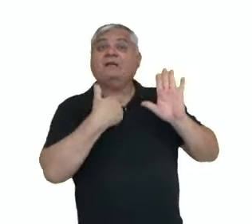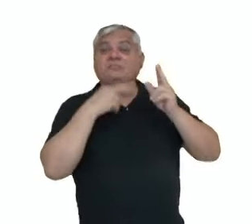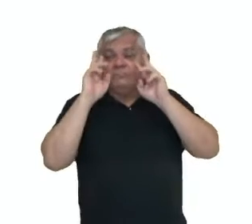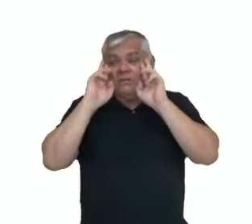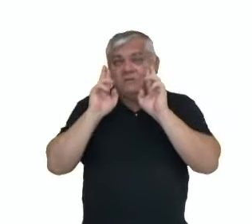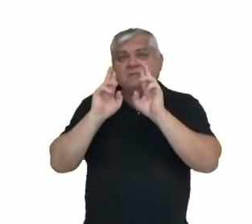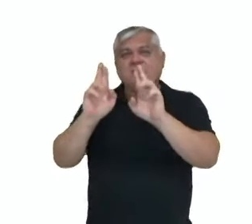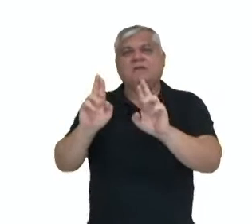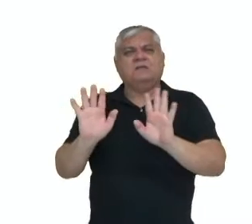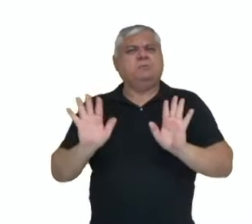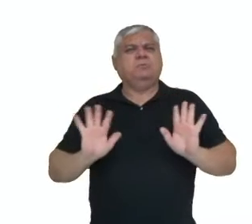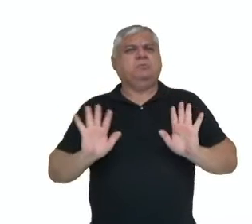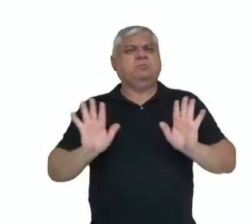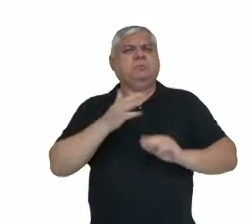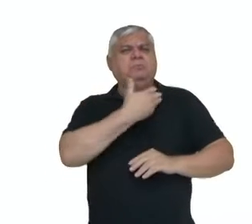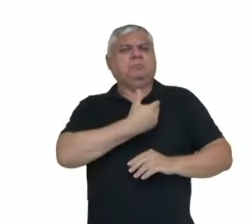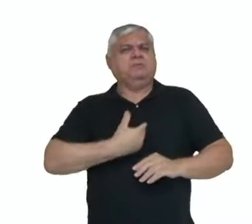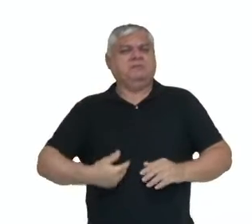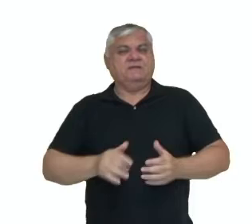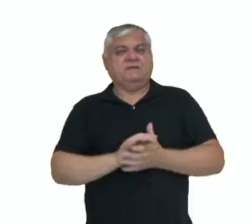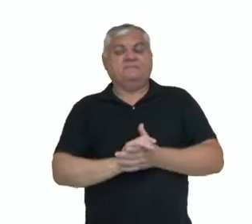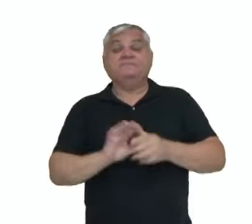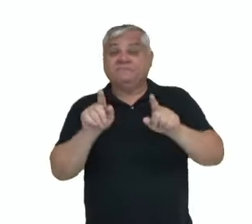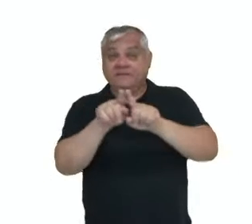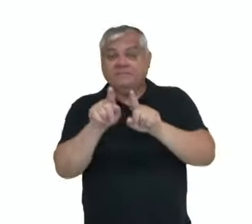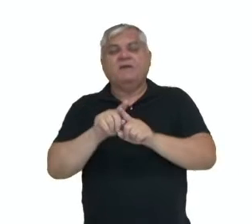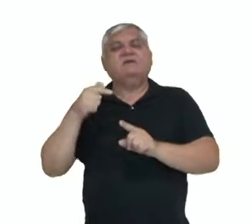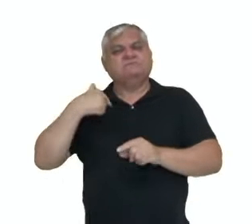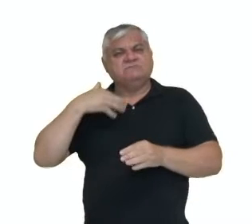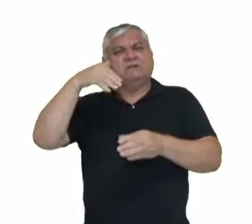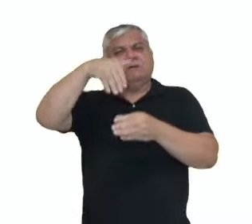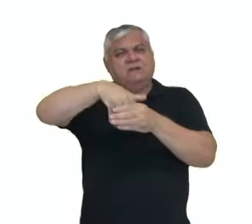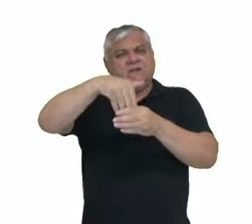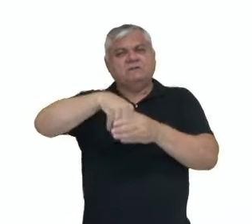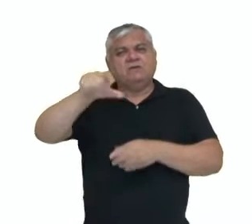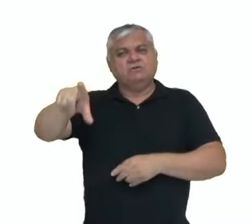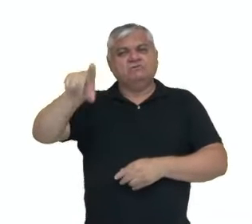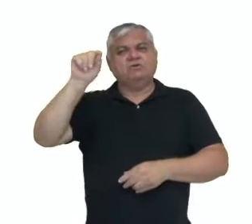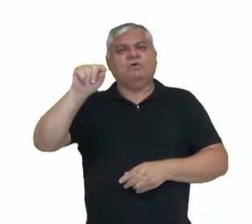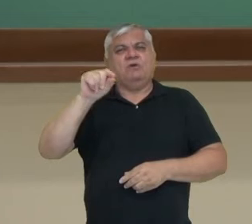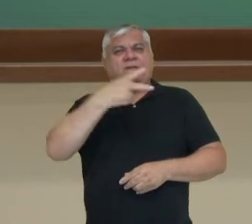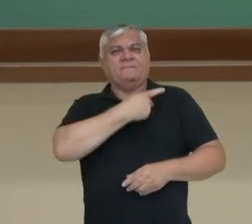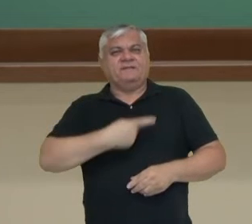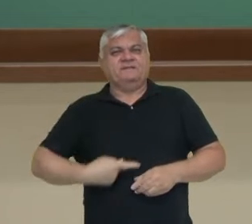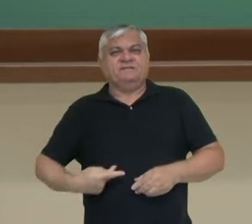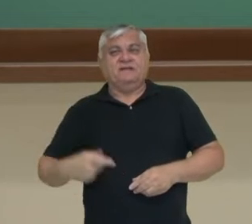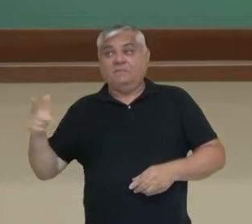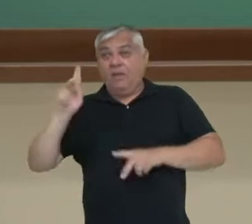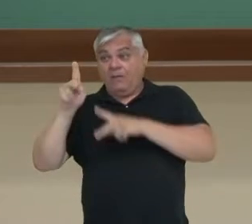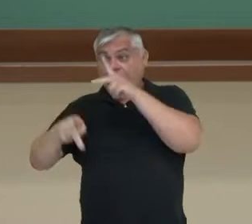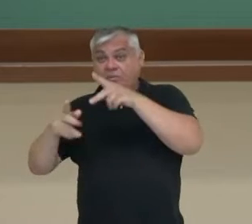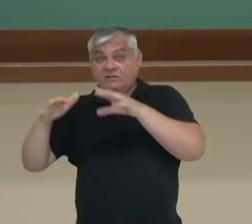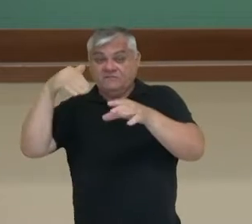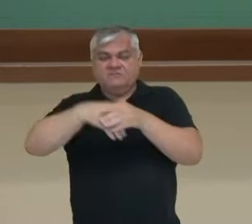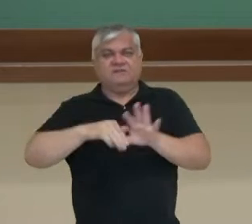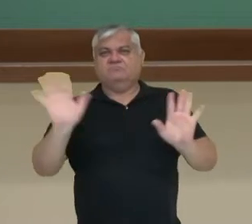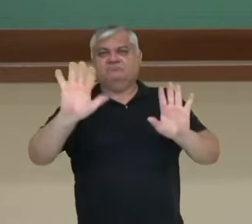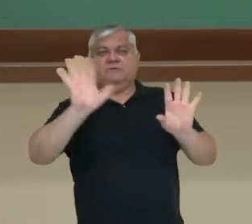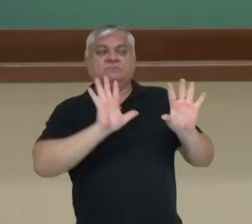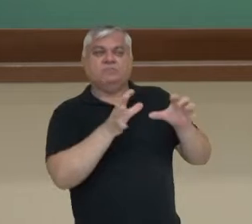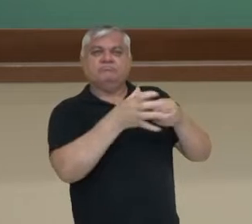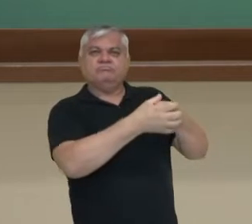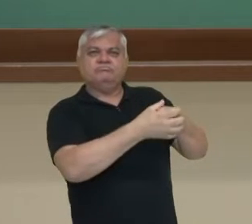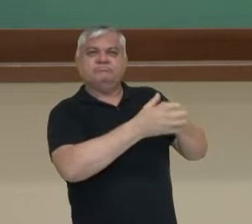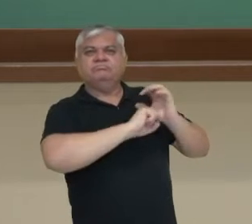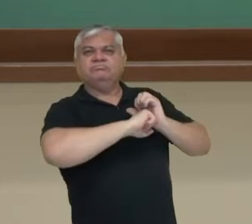a tripartição do poder. E haviam eleições para presidente, mas eram indiretas, você não podia votar você diretamente. E